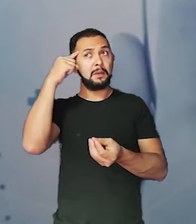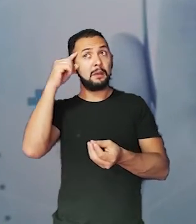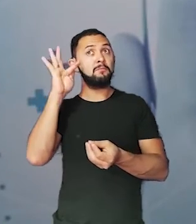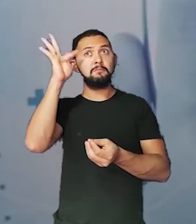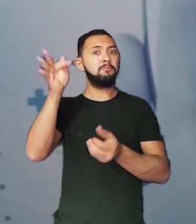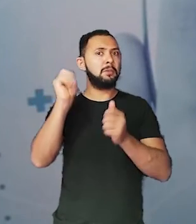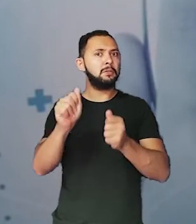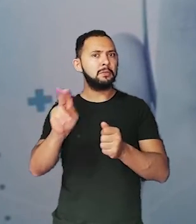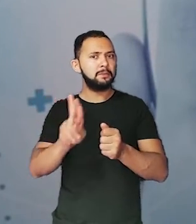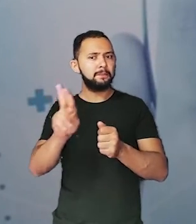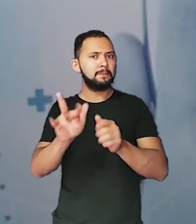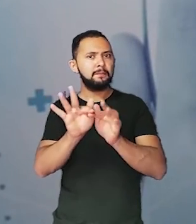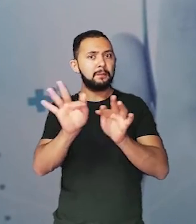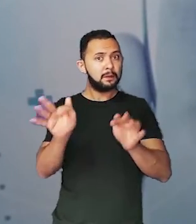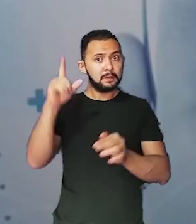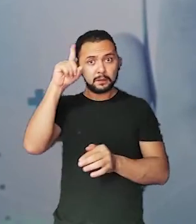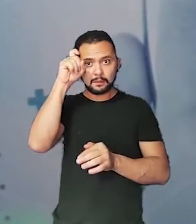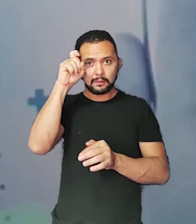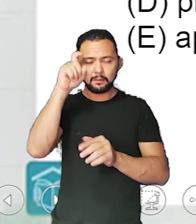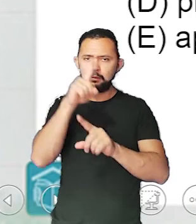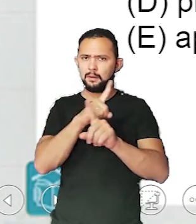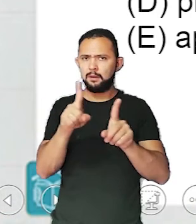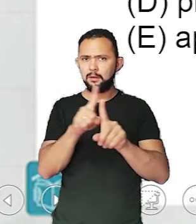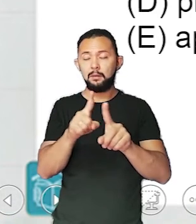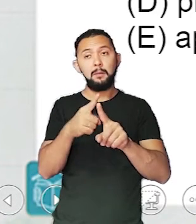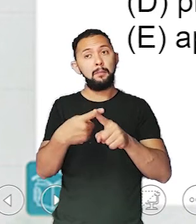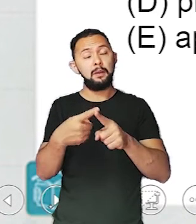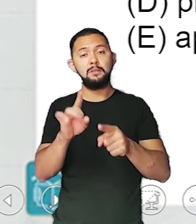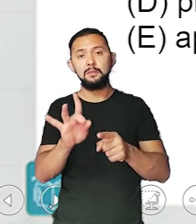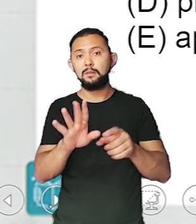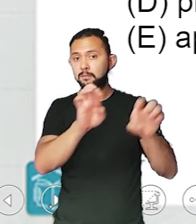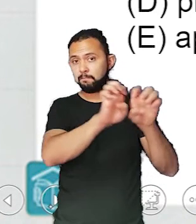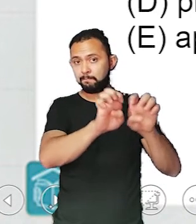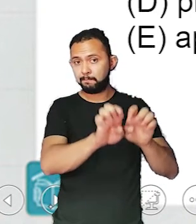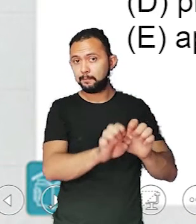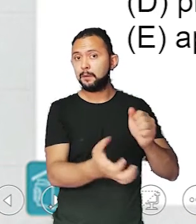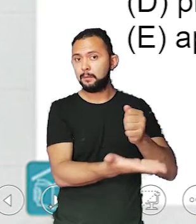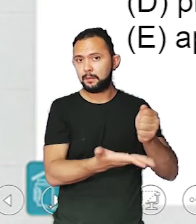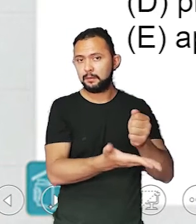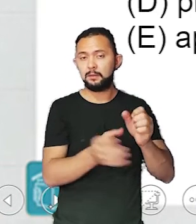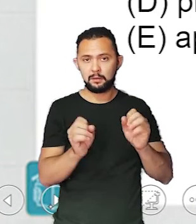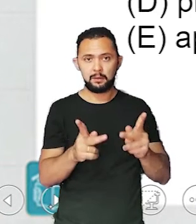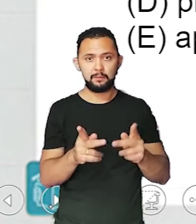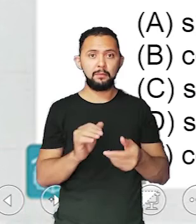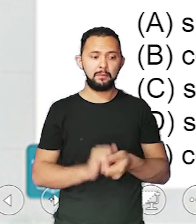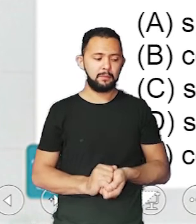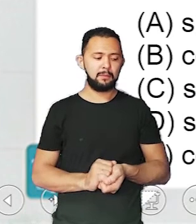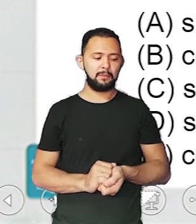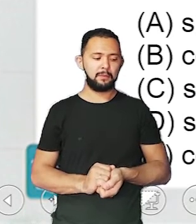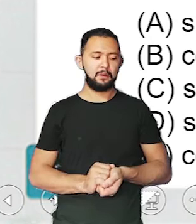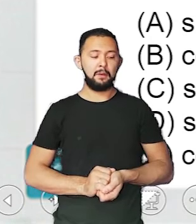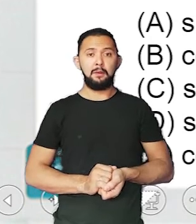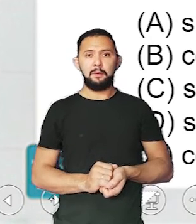para eu analisar. Não. Eles vão colocar a estrutura básica, que é essa que a gente está trabalhando aqui. Conferindo o gabarito, letra